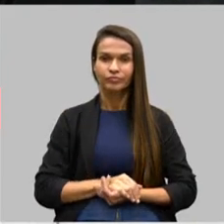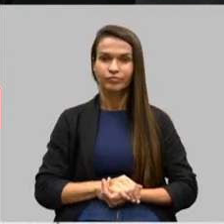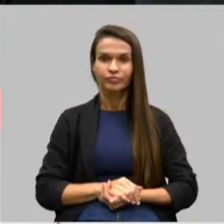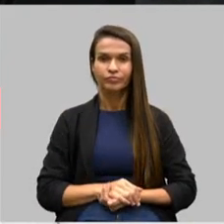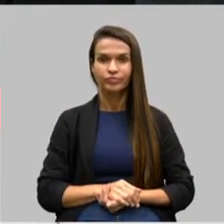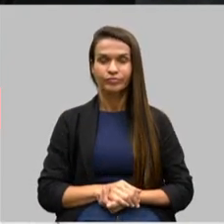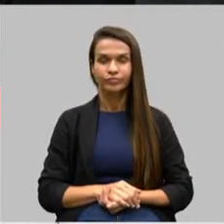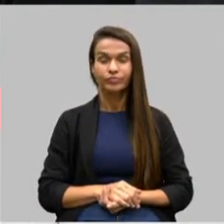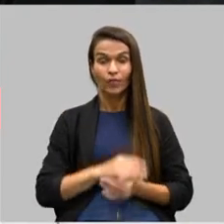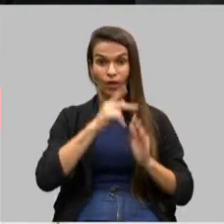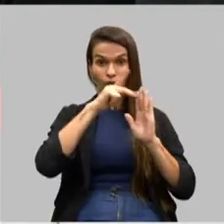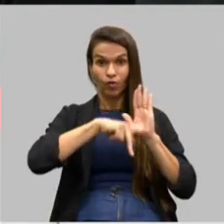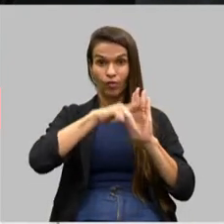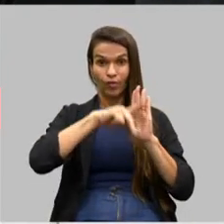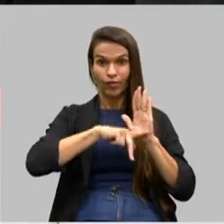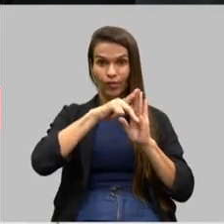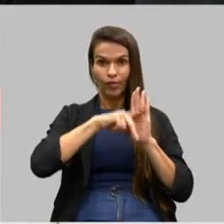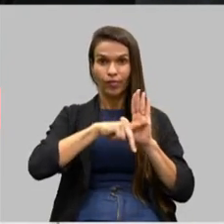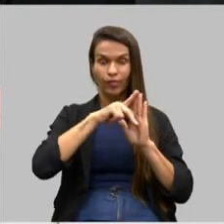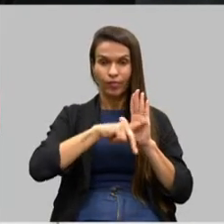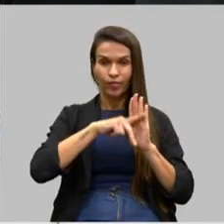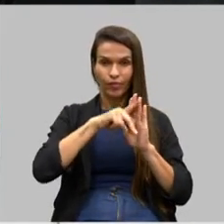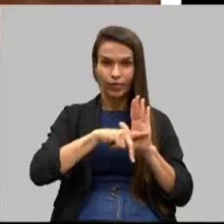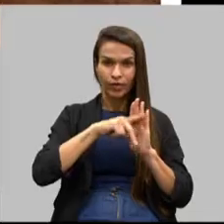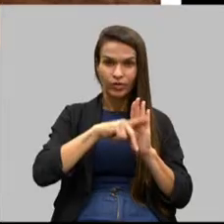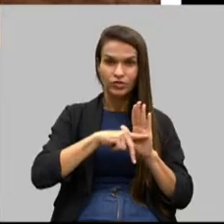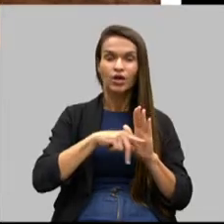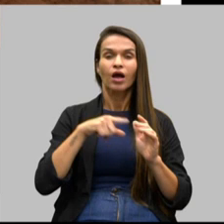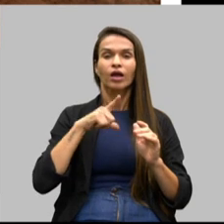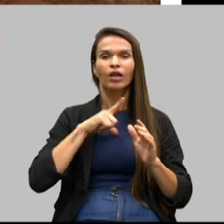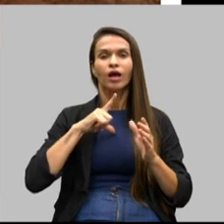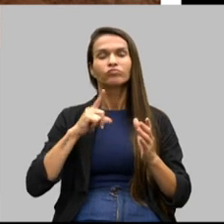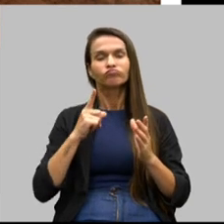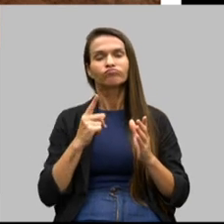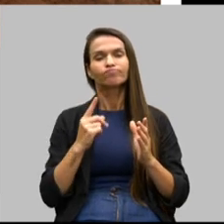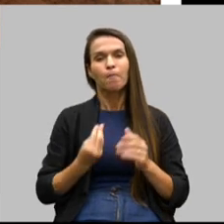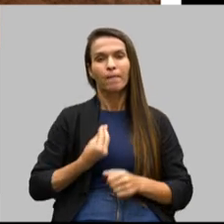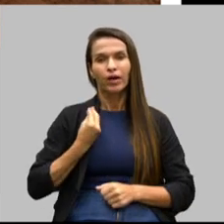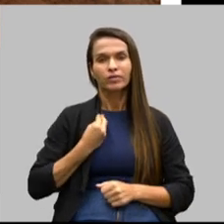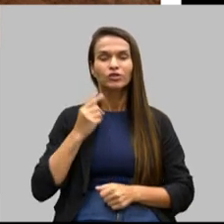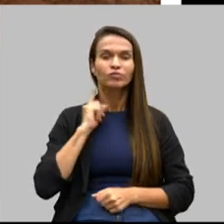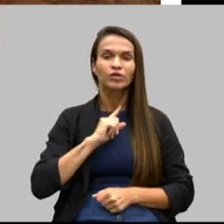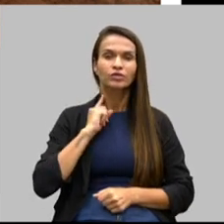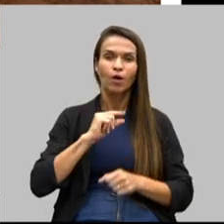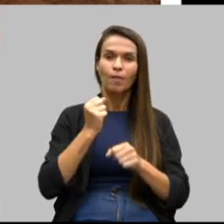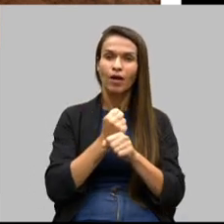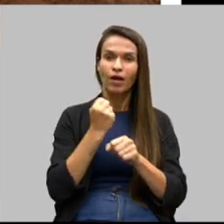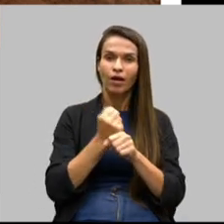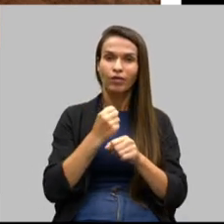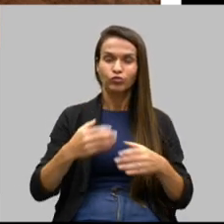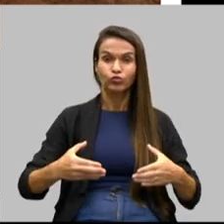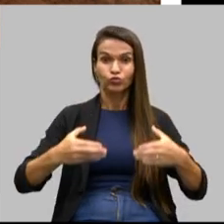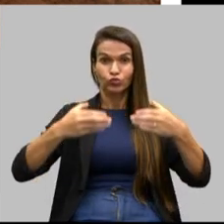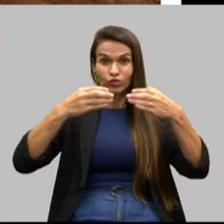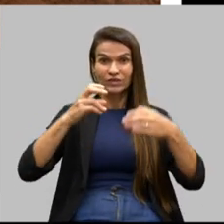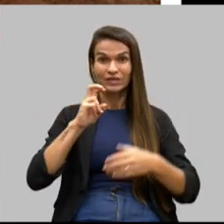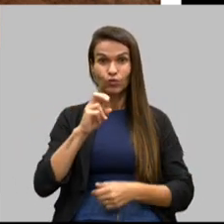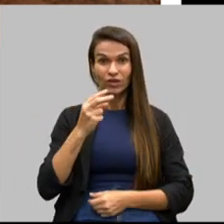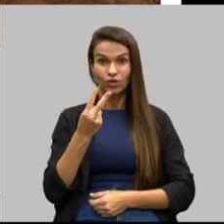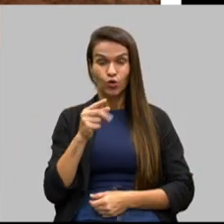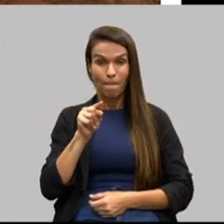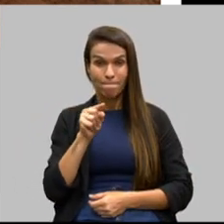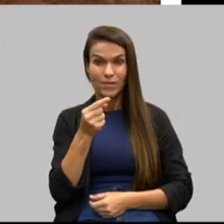O projeto Cisterna na Escola também está presente em Minas Gerais, que seria a construção de uma cisterna de 52 mil